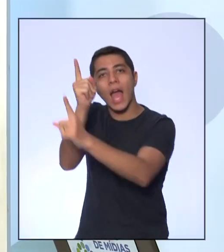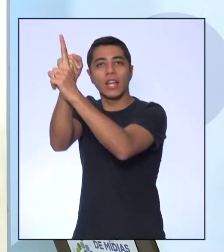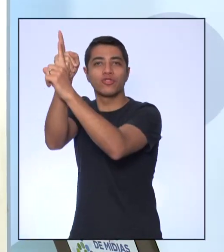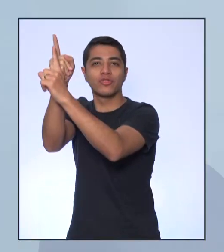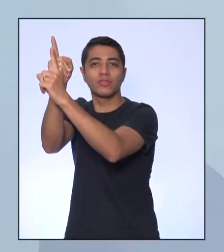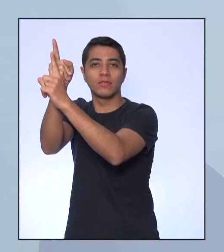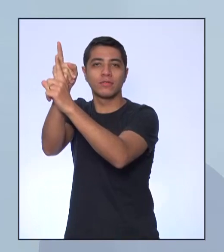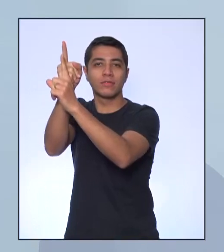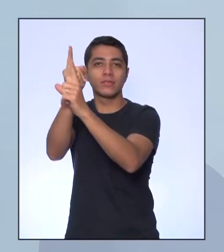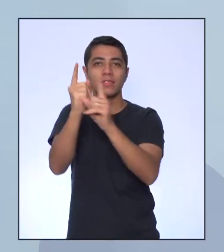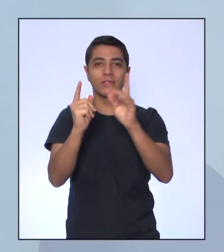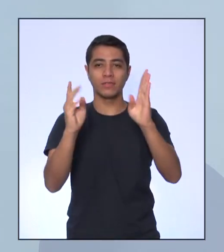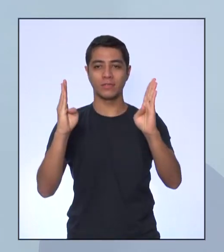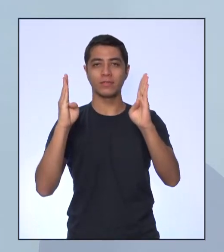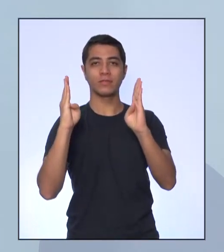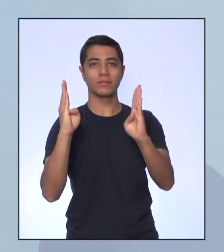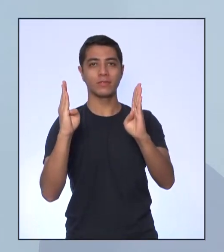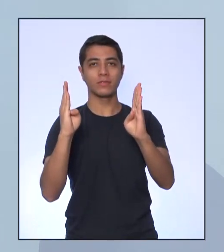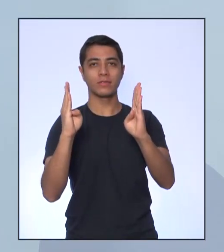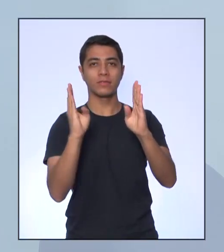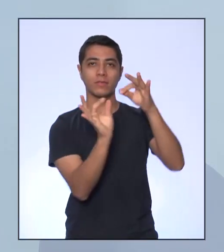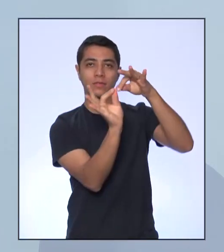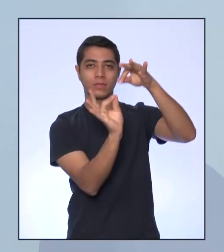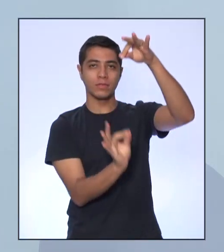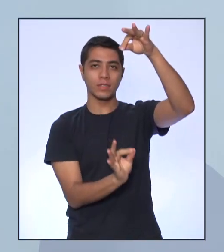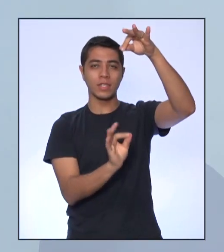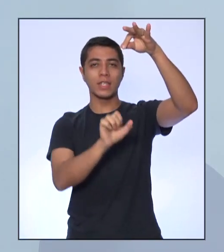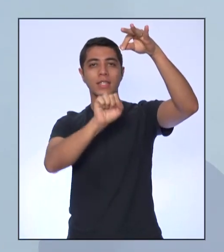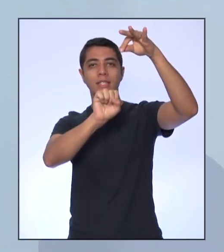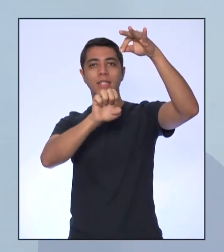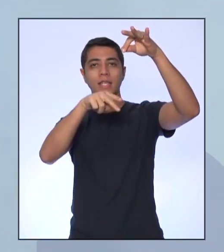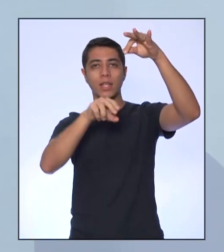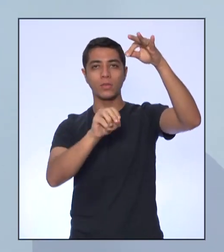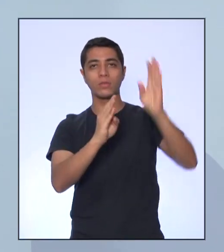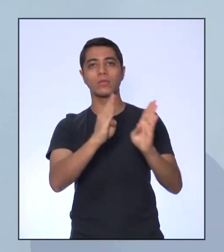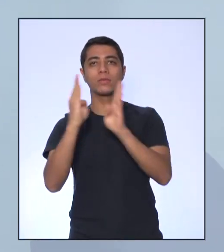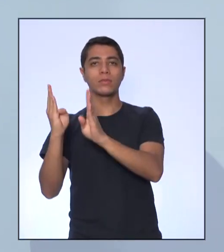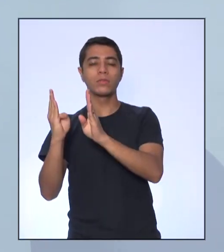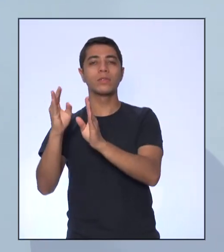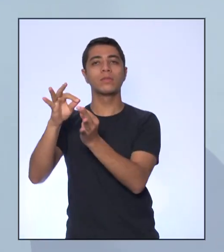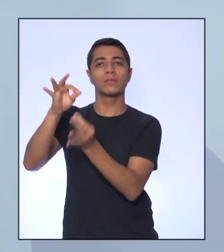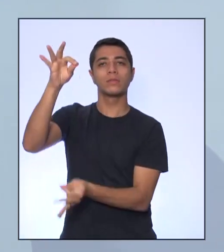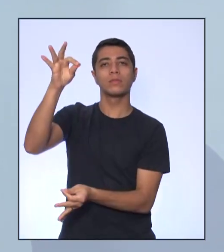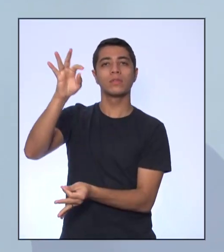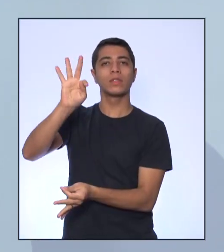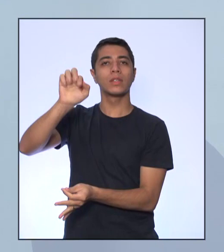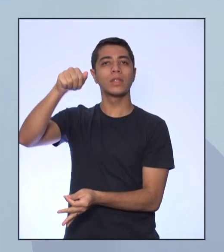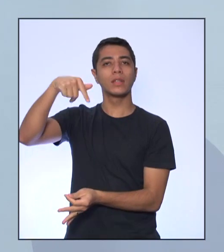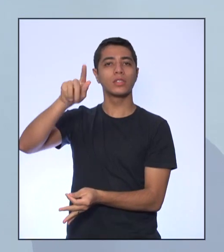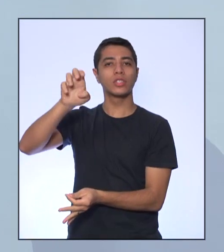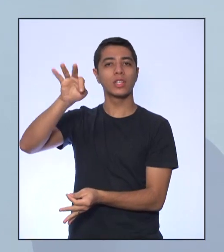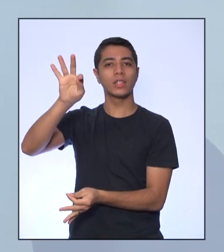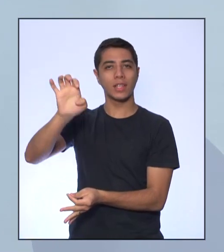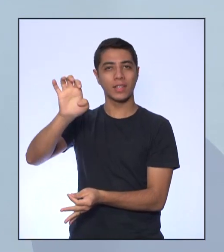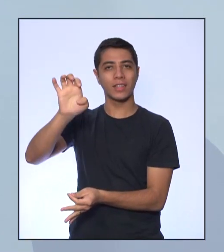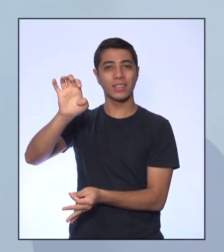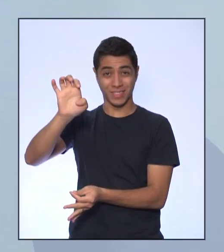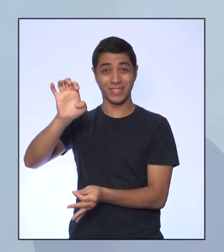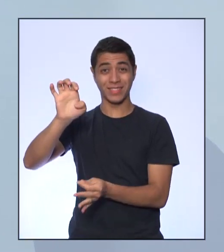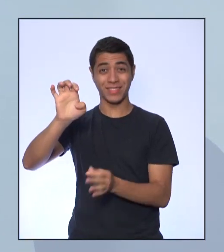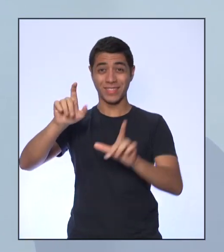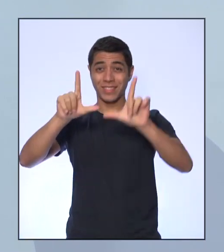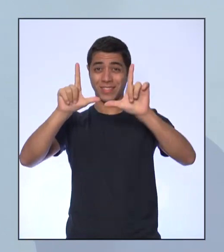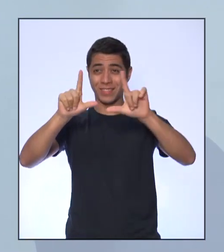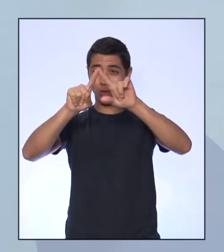primeiro quadrante eu prolongo ela reparem no seguinte se eu tivesse aqui para baixo um